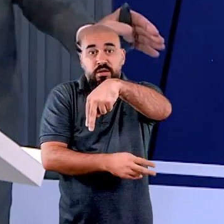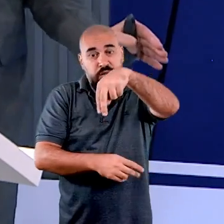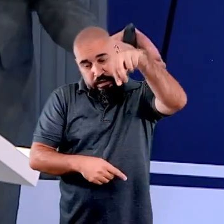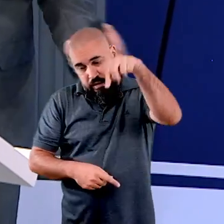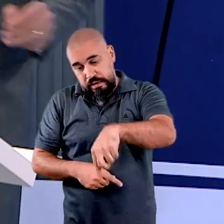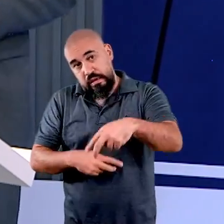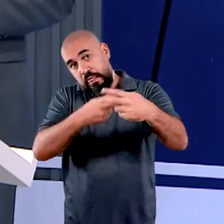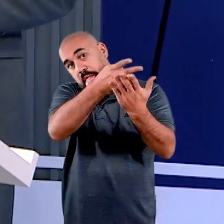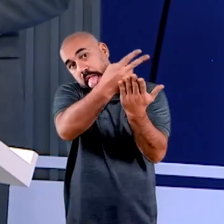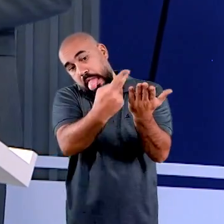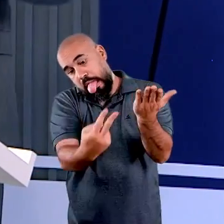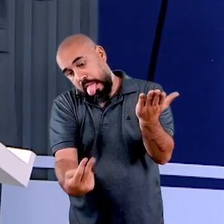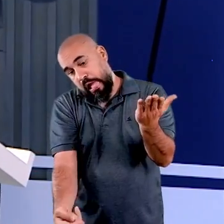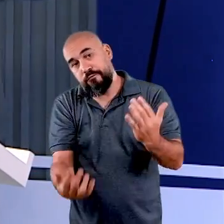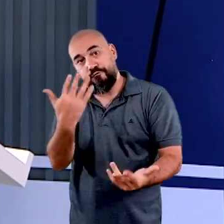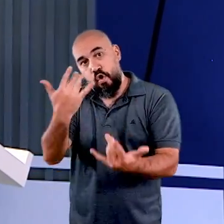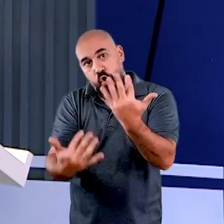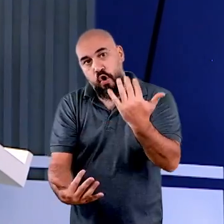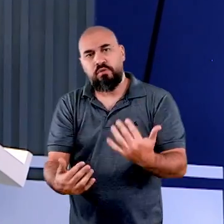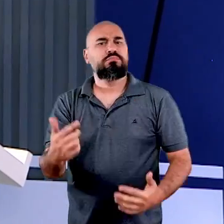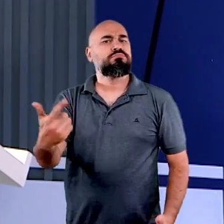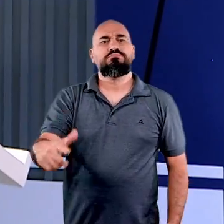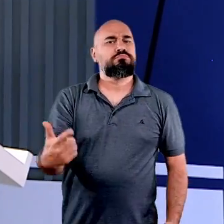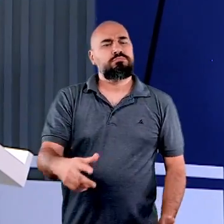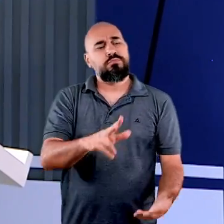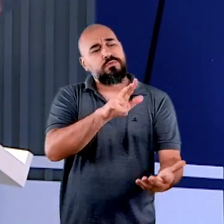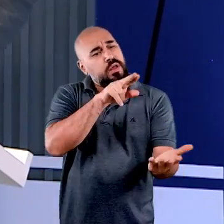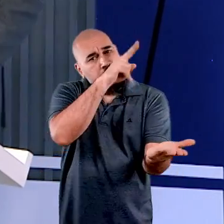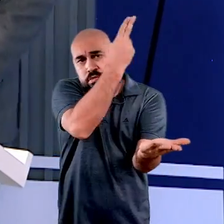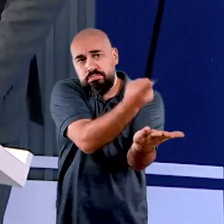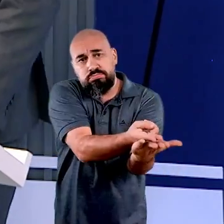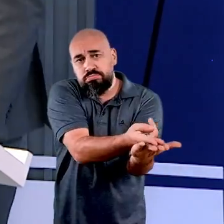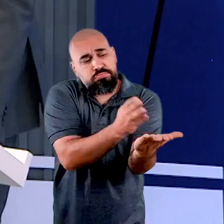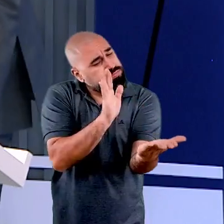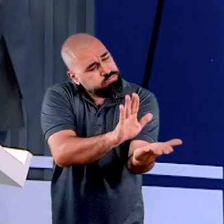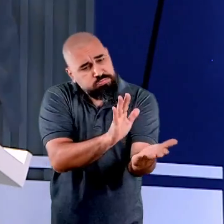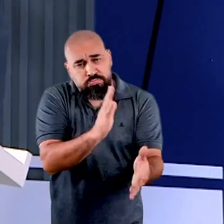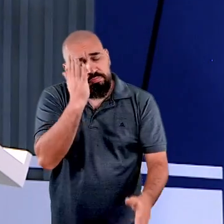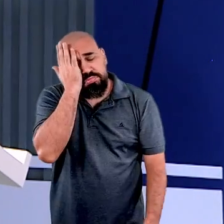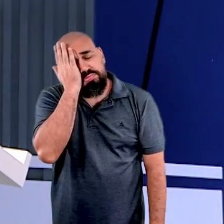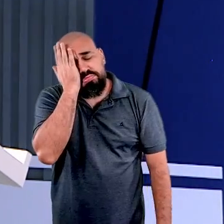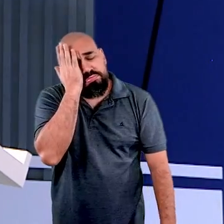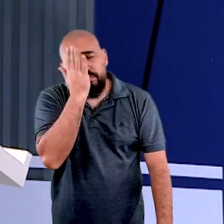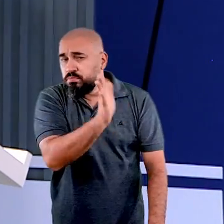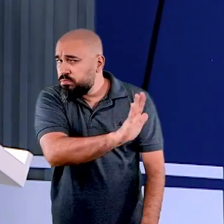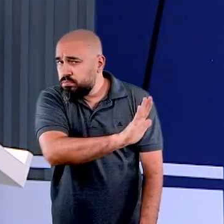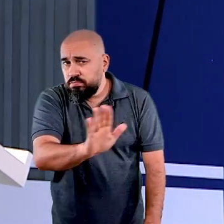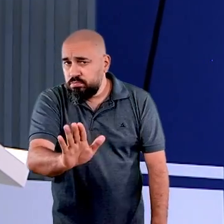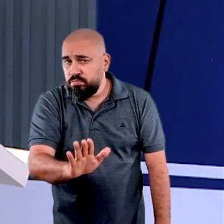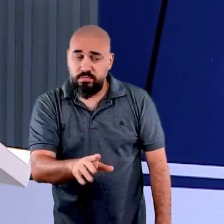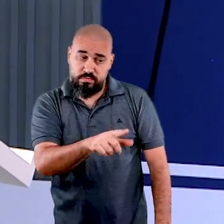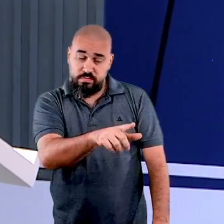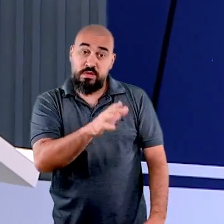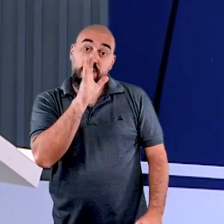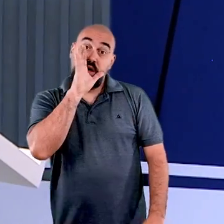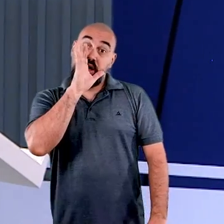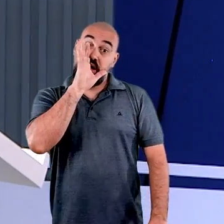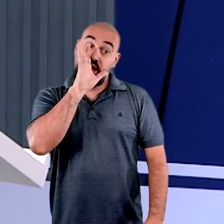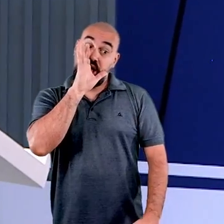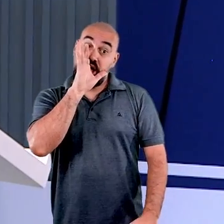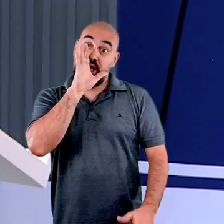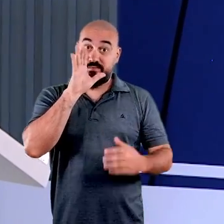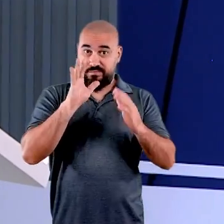purgatório ou no inferno. Os mortos estão nos túmulos. Então, ouvirão a voz de Deus e de lá eles vão sair.